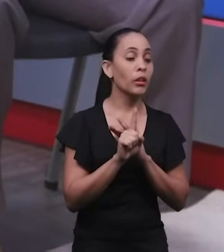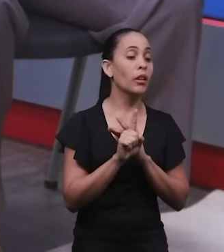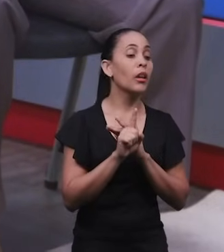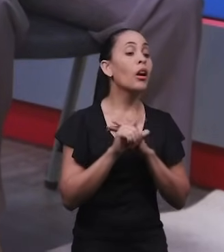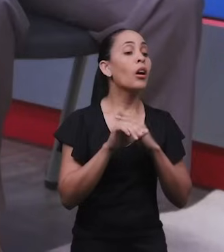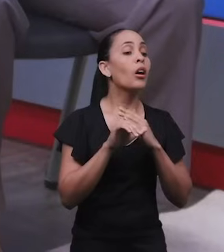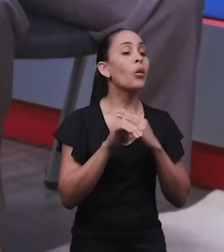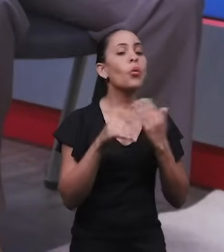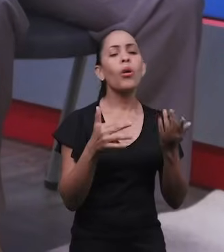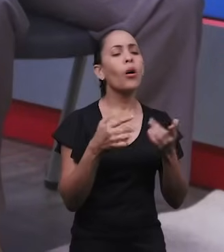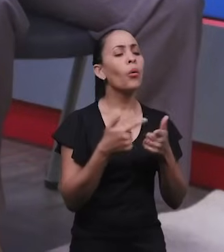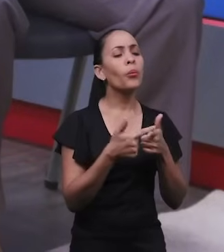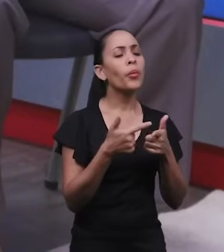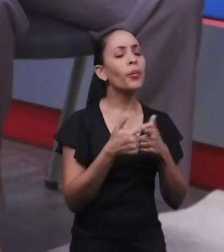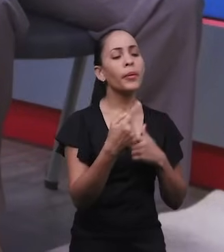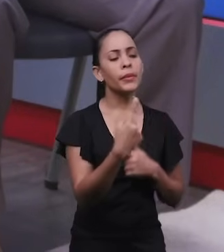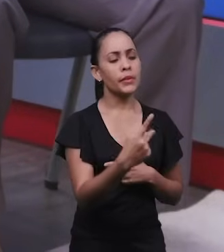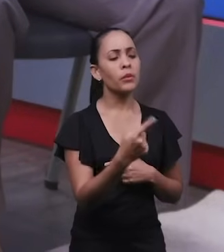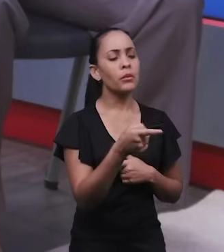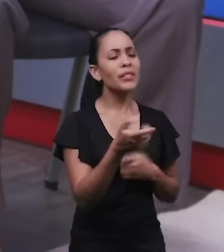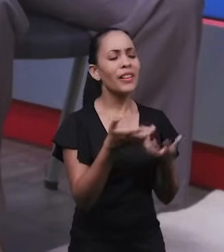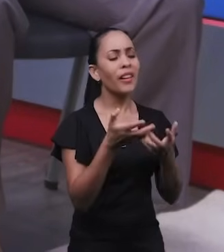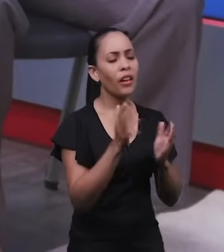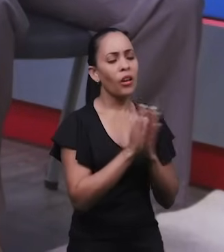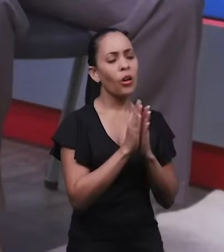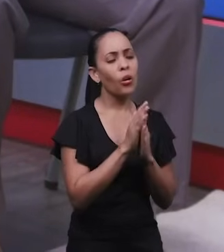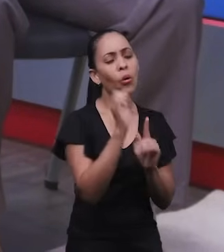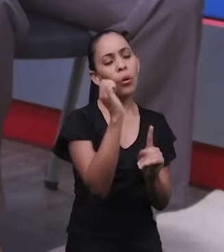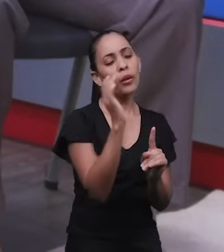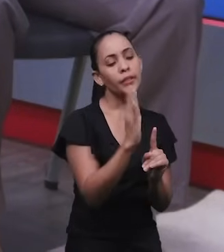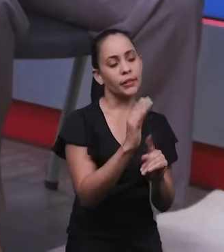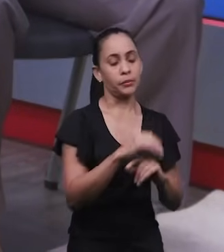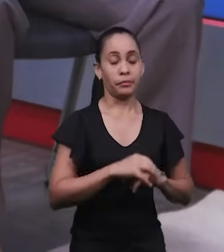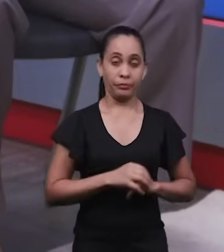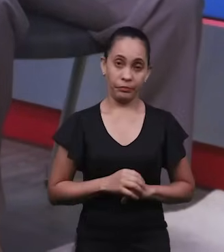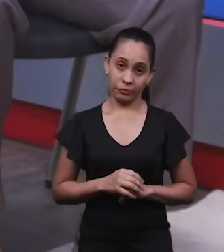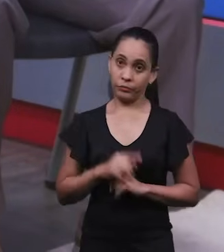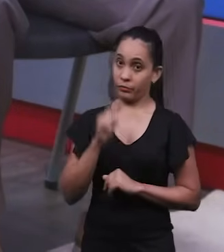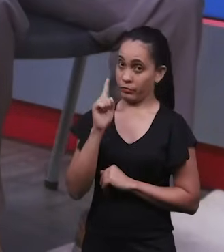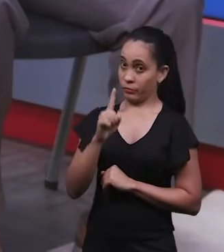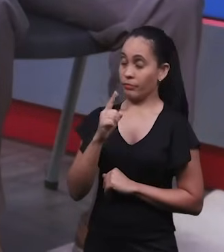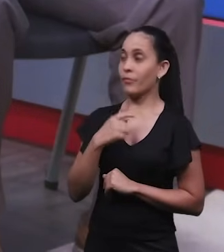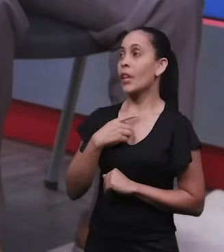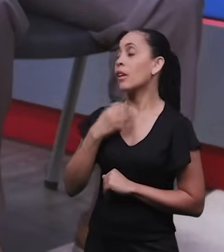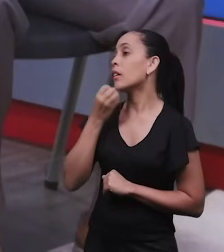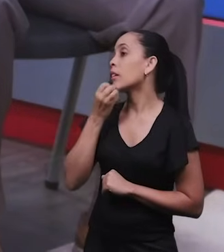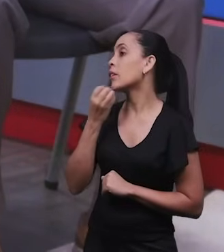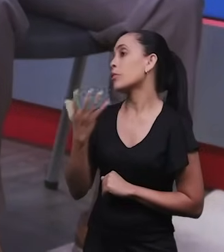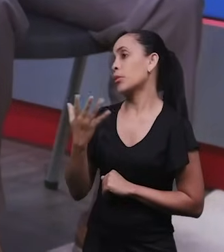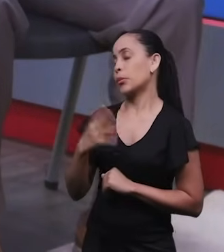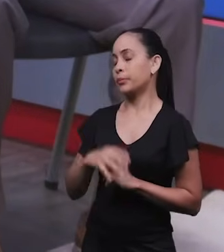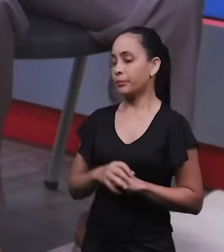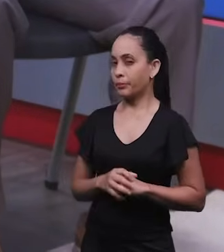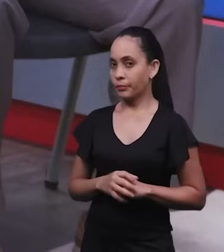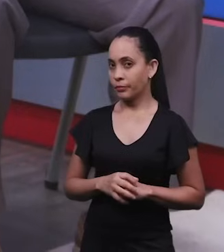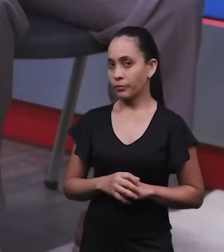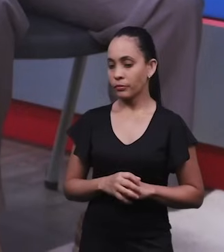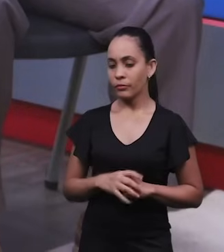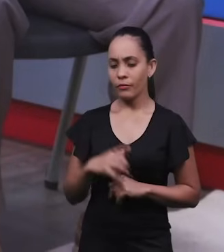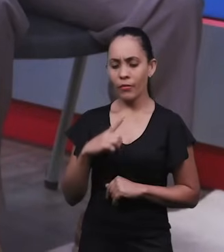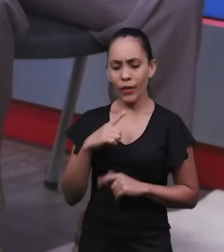qual a sua necessidade de oração. E ela expressou que